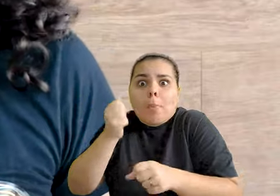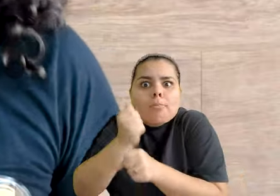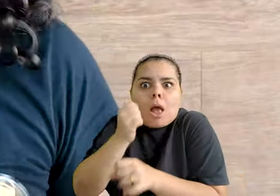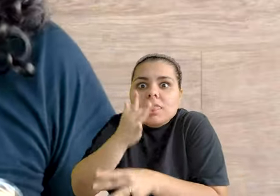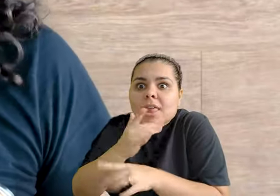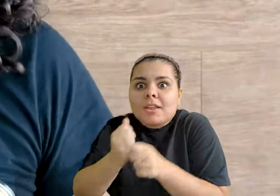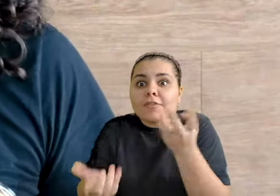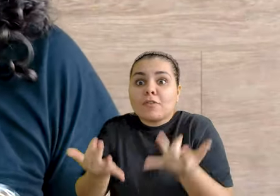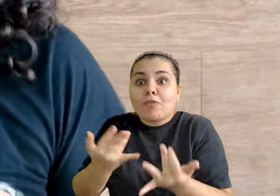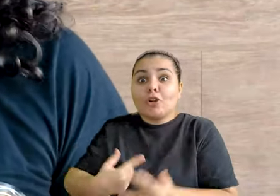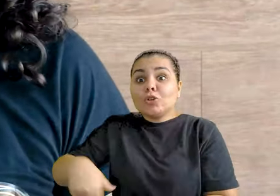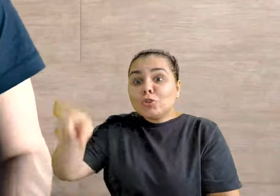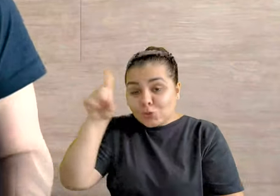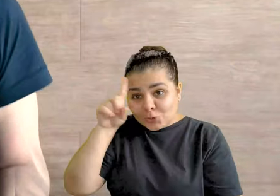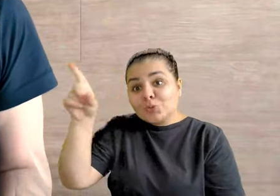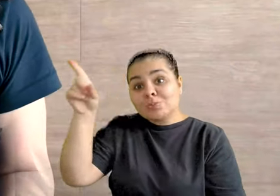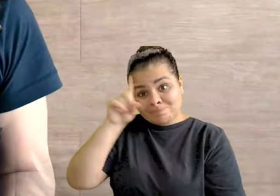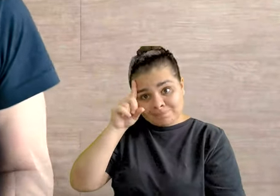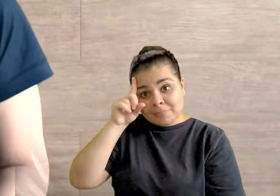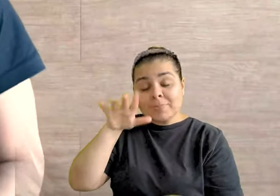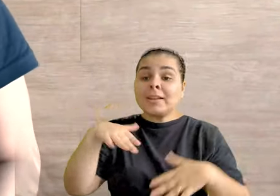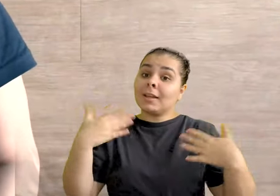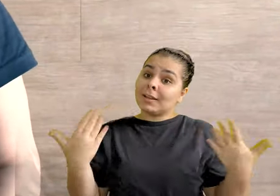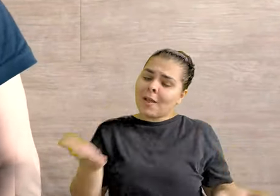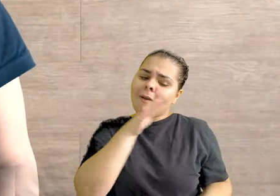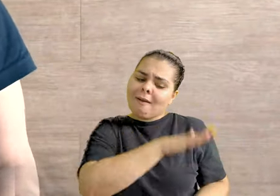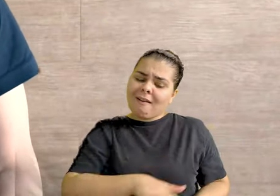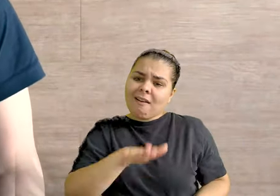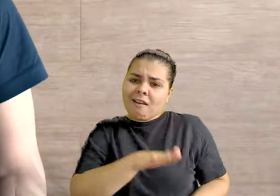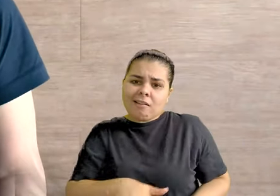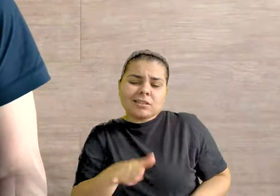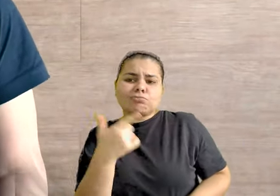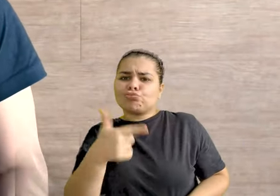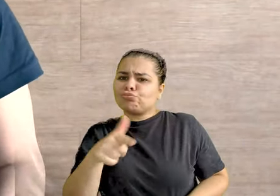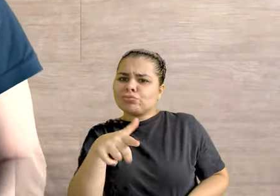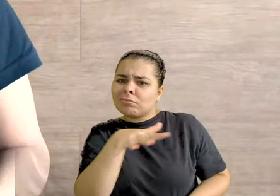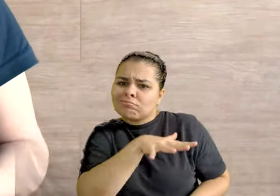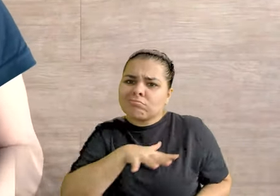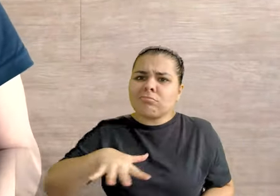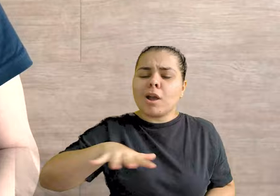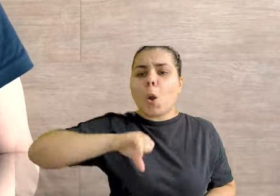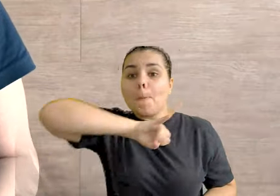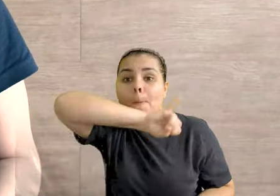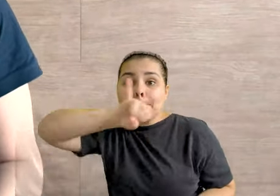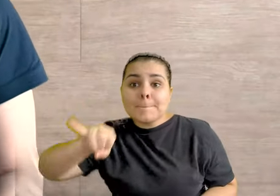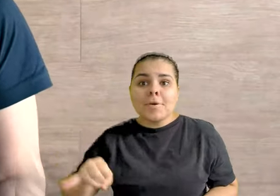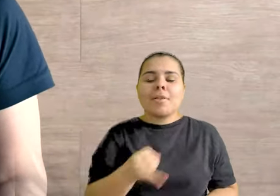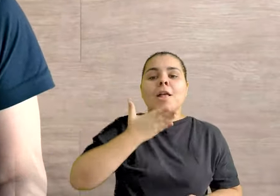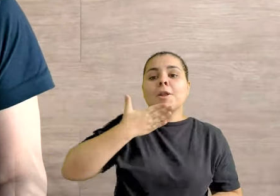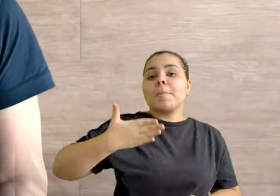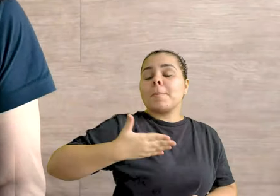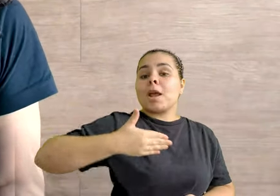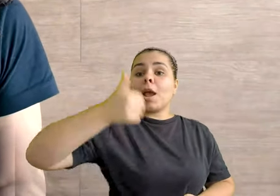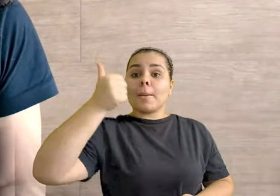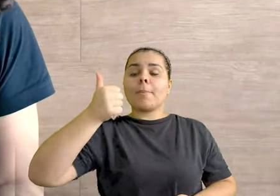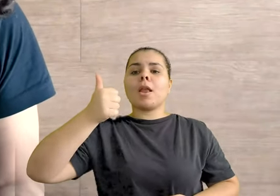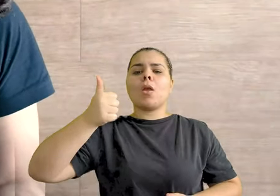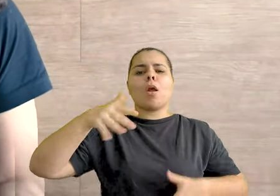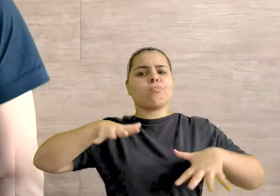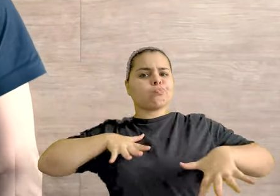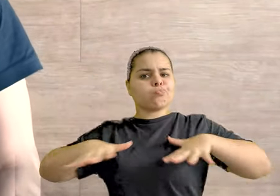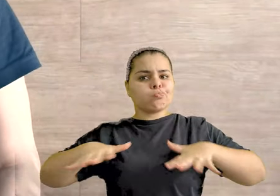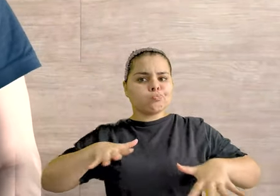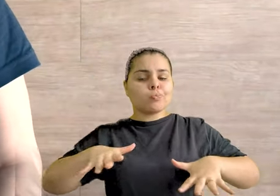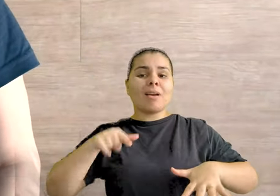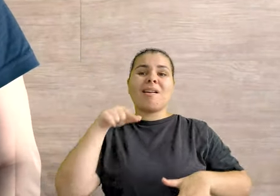batata frita todo dia. Assim, a criança que não está em um ambiente com oportunidades para melhorar suas habilidades